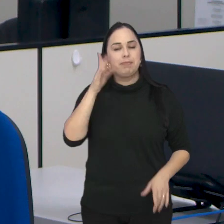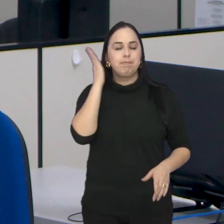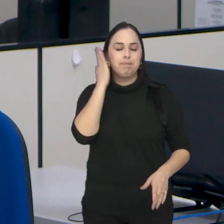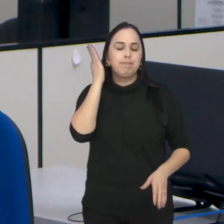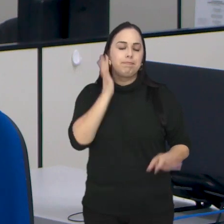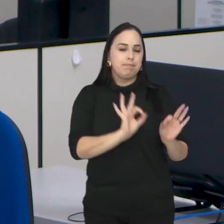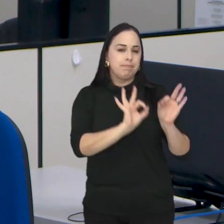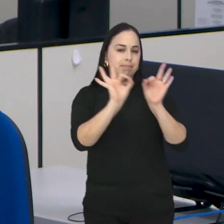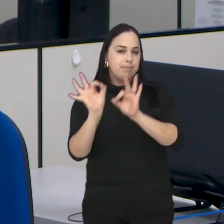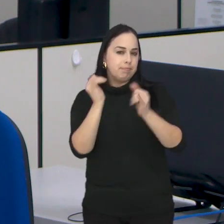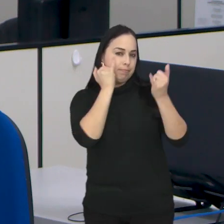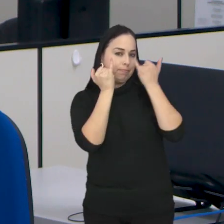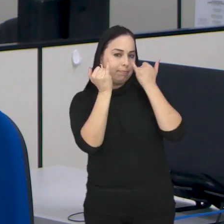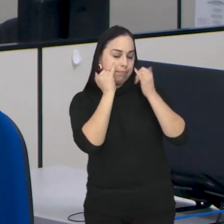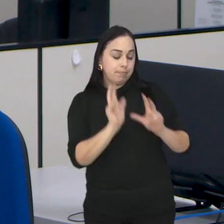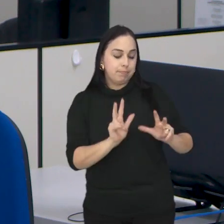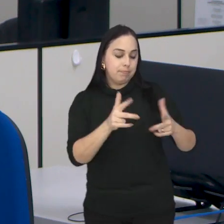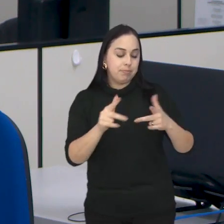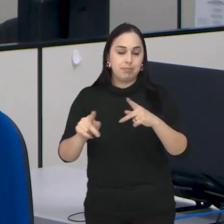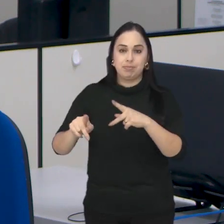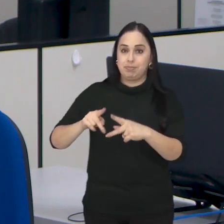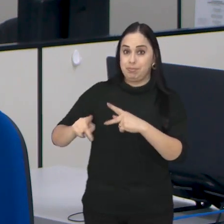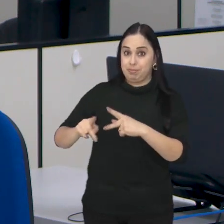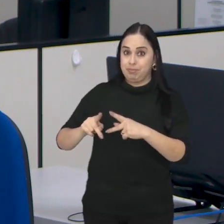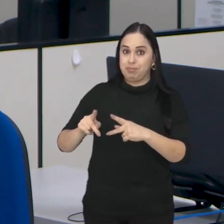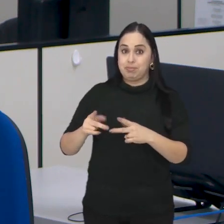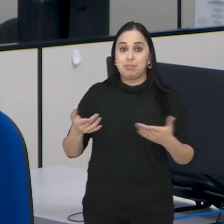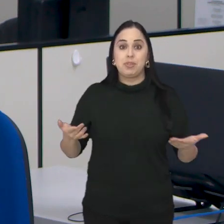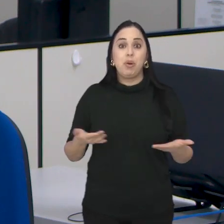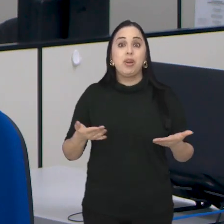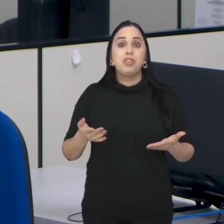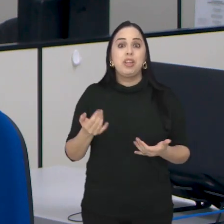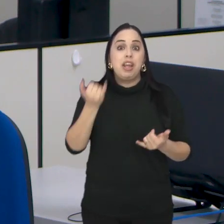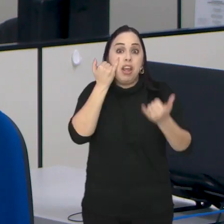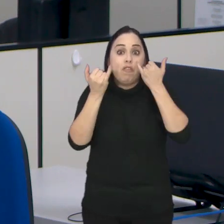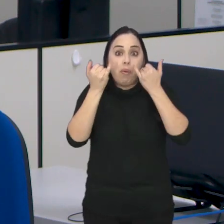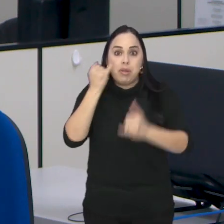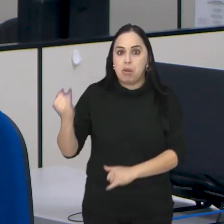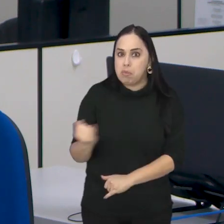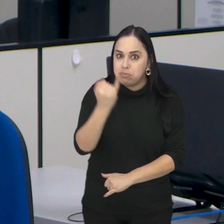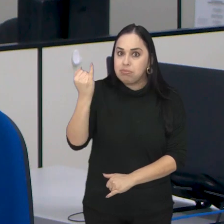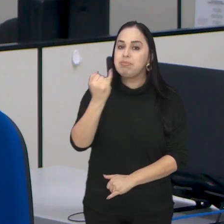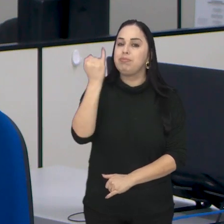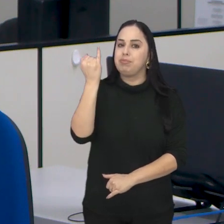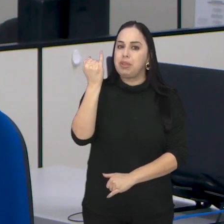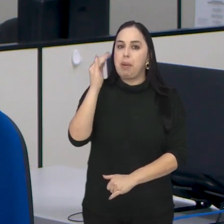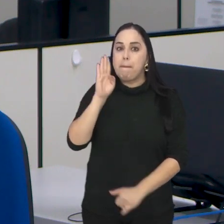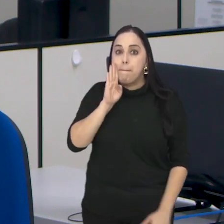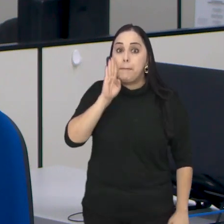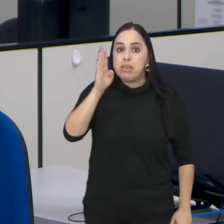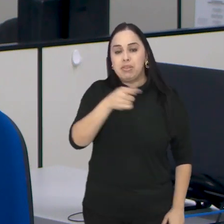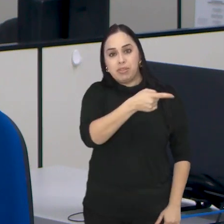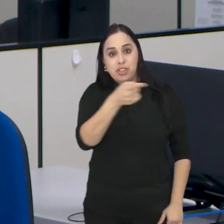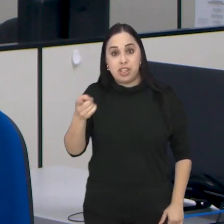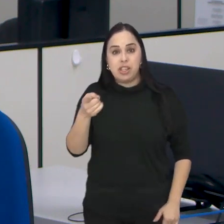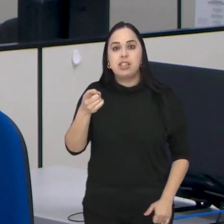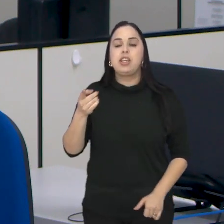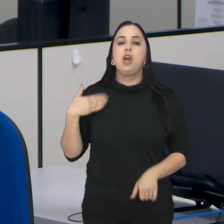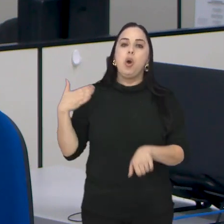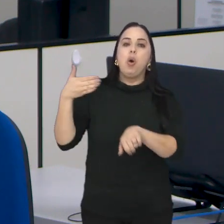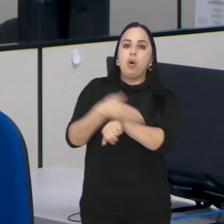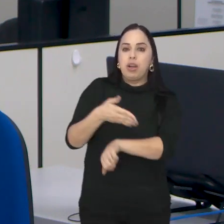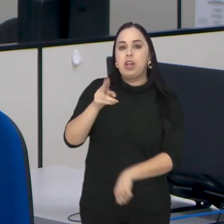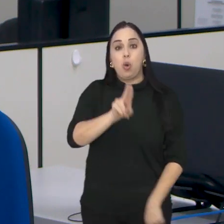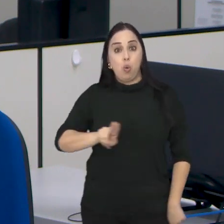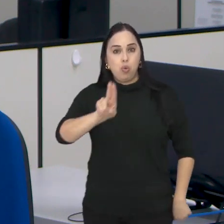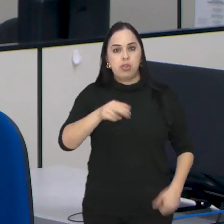as notícias da Câmara Municipal e também da nossa cidade. E hoje tem informação importante, viu, pessoal? Principalmente para você que depende